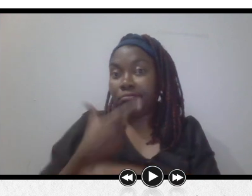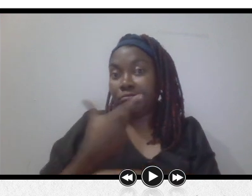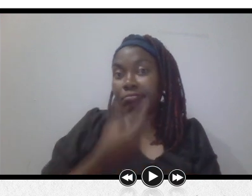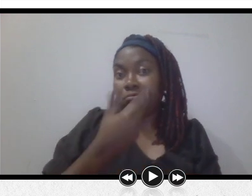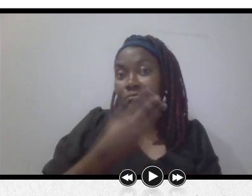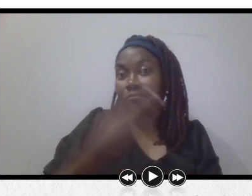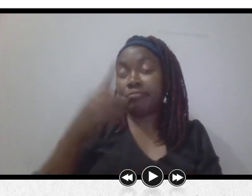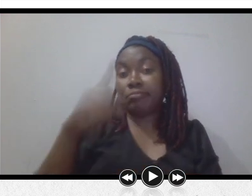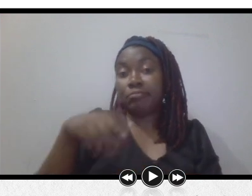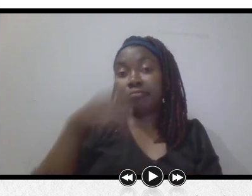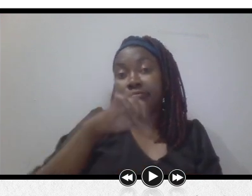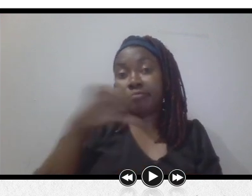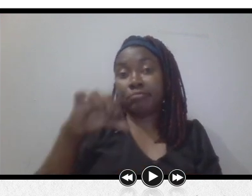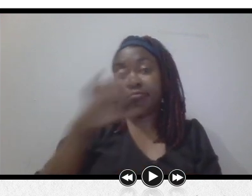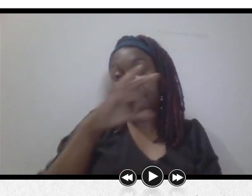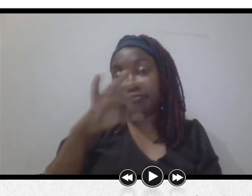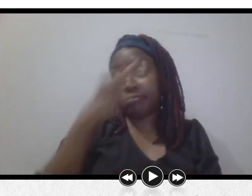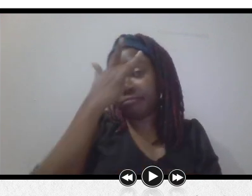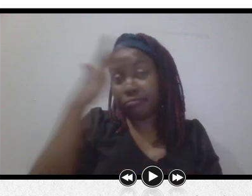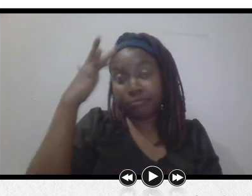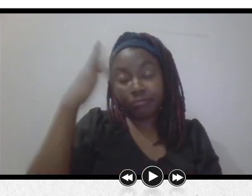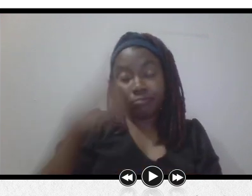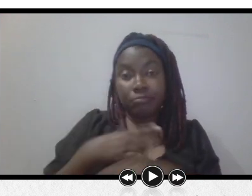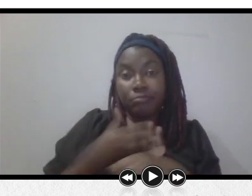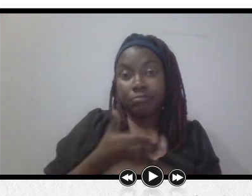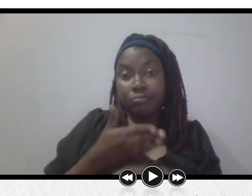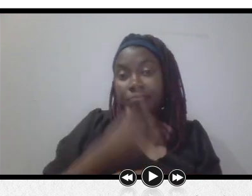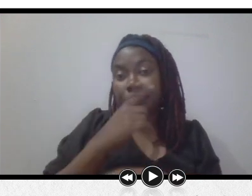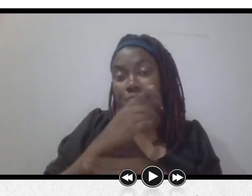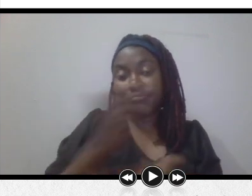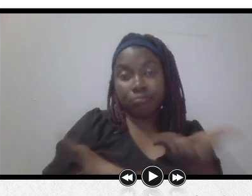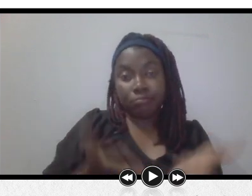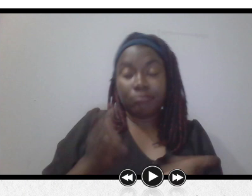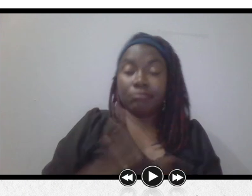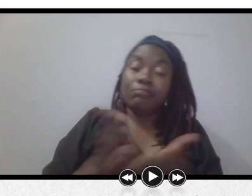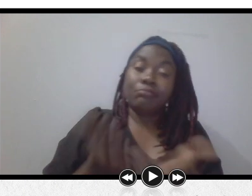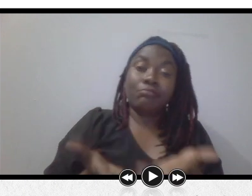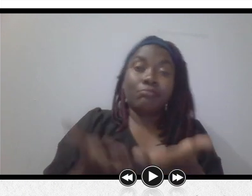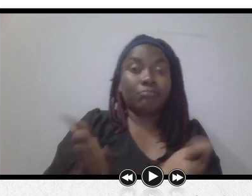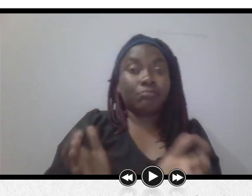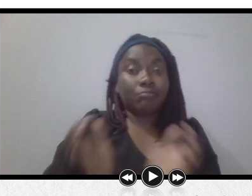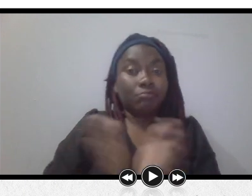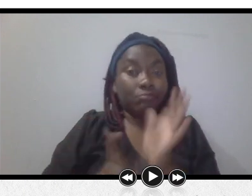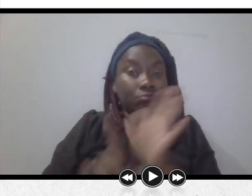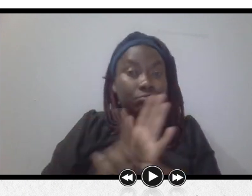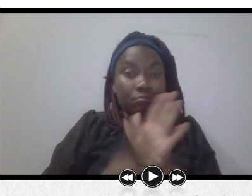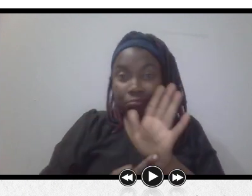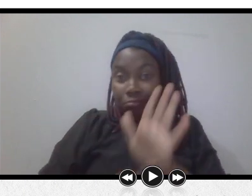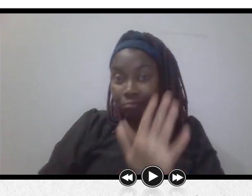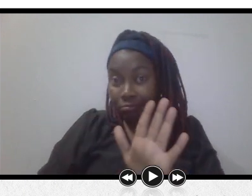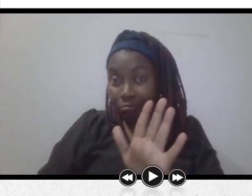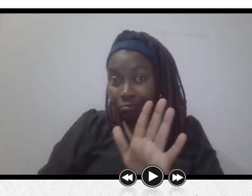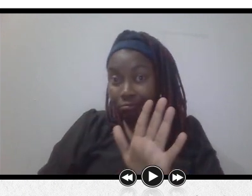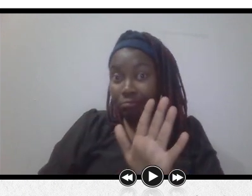que 99% das pessoas tenham acesso à água tratada. Então, esse conjunto de leis que aqui foi apresentado,